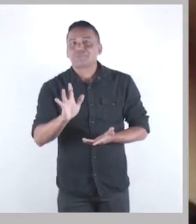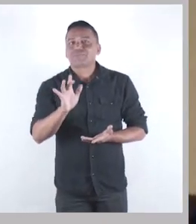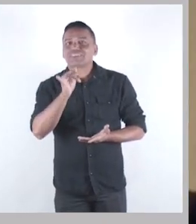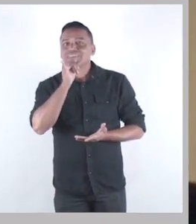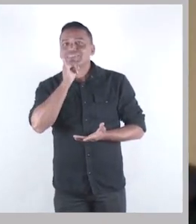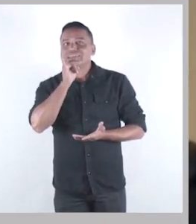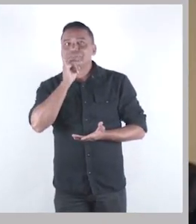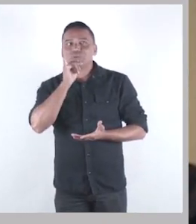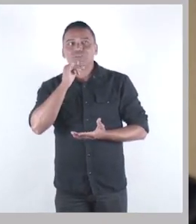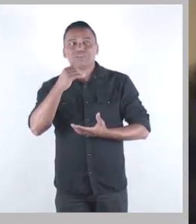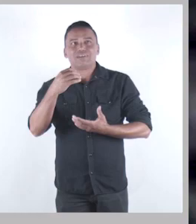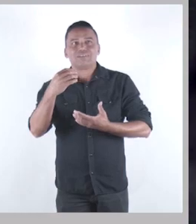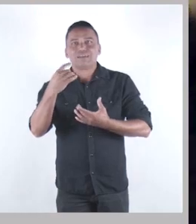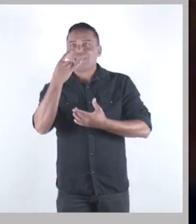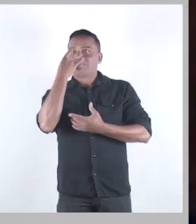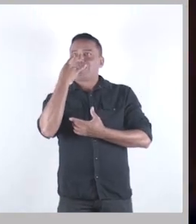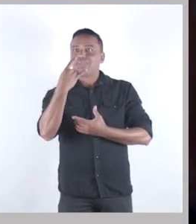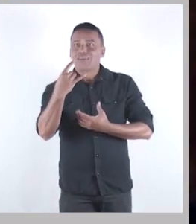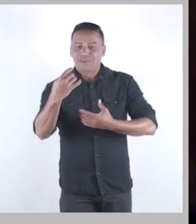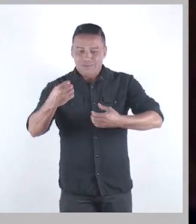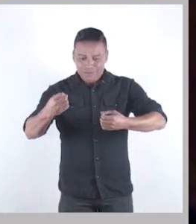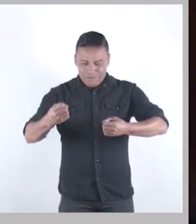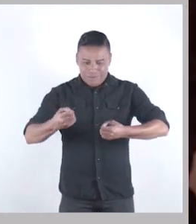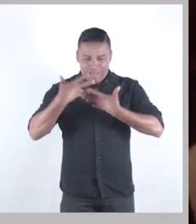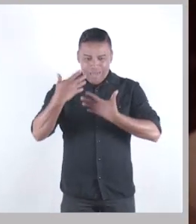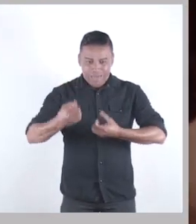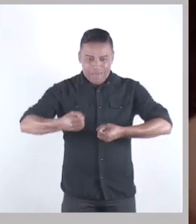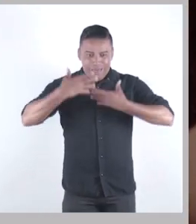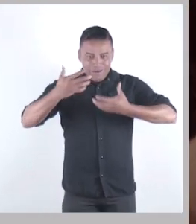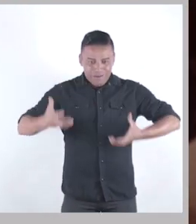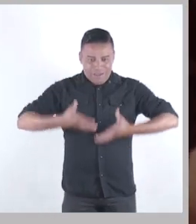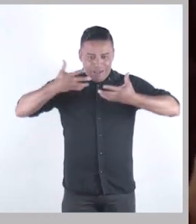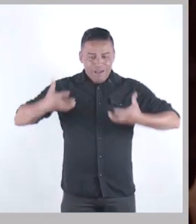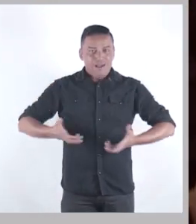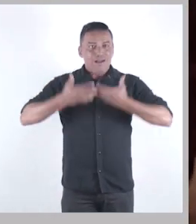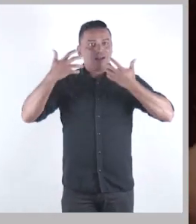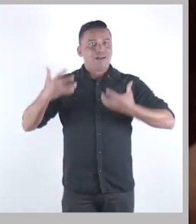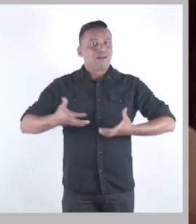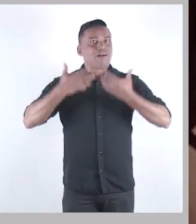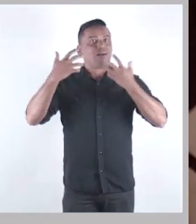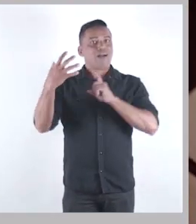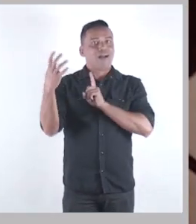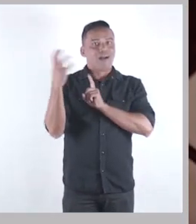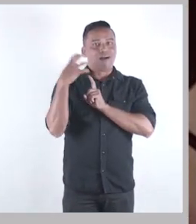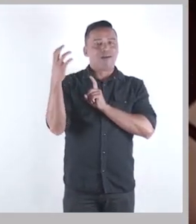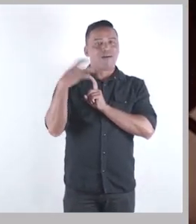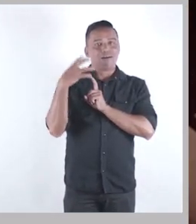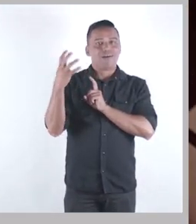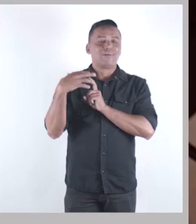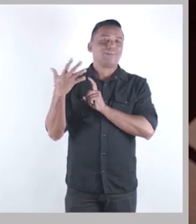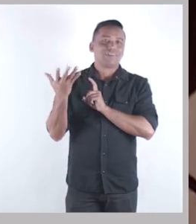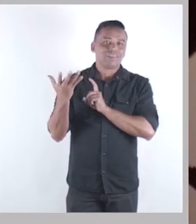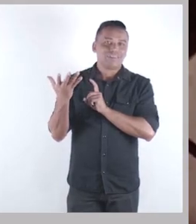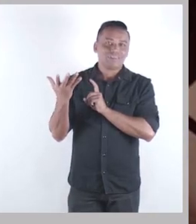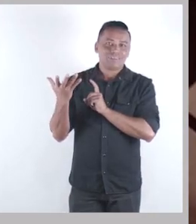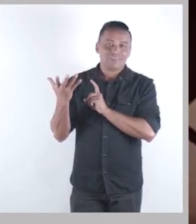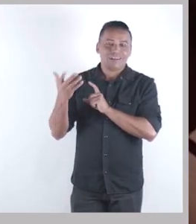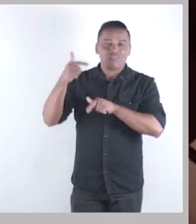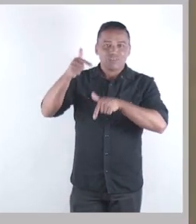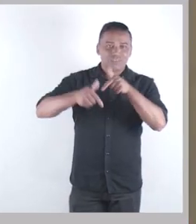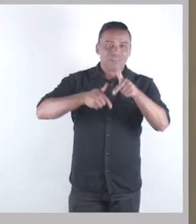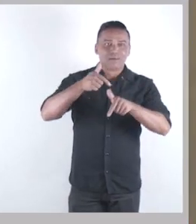um impulso tardio daquelas histórias que eu ouvia, porque eu fui trabalhar exatamente as narrativas, né? Seja do